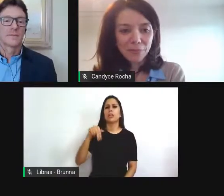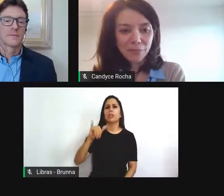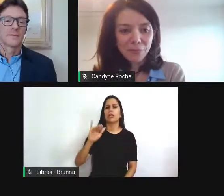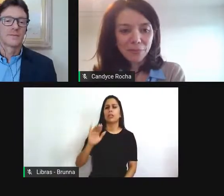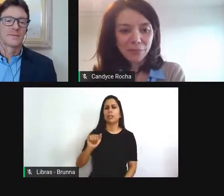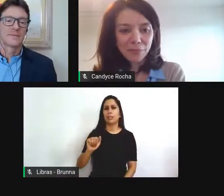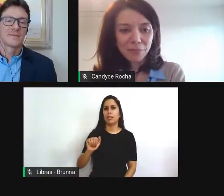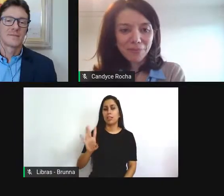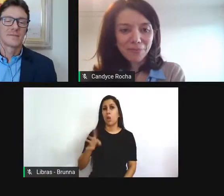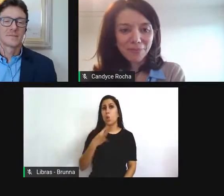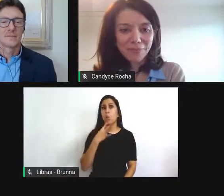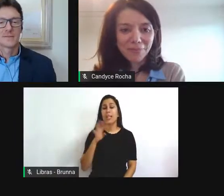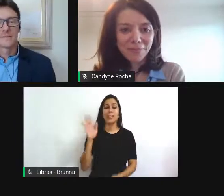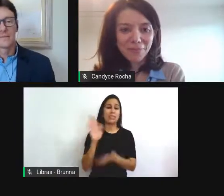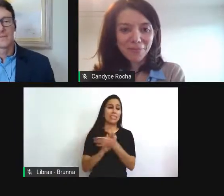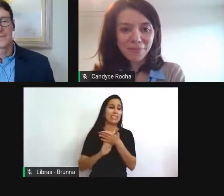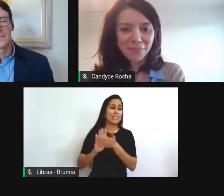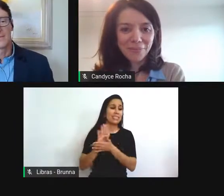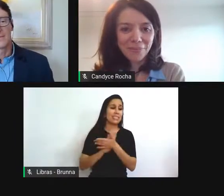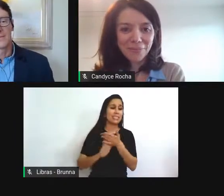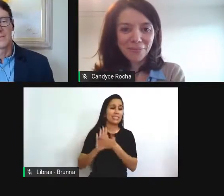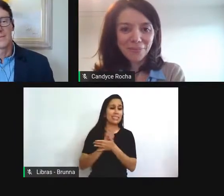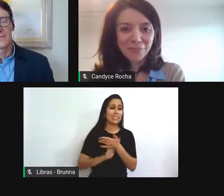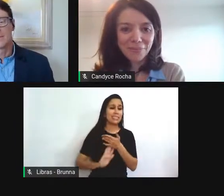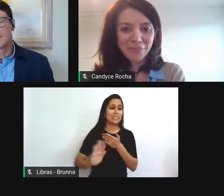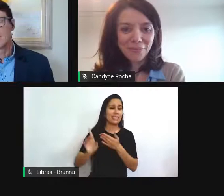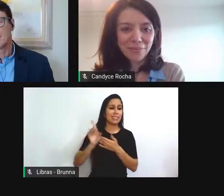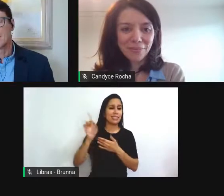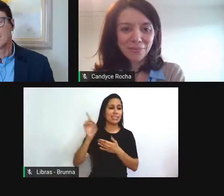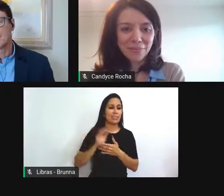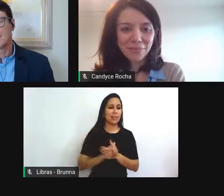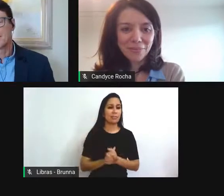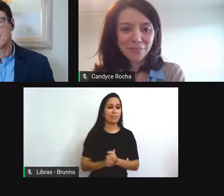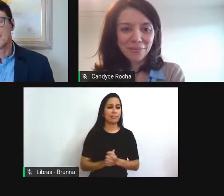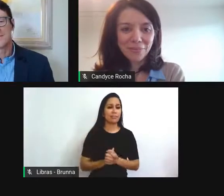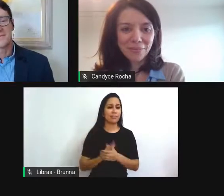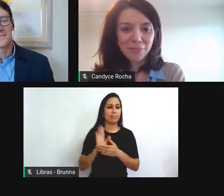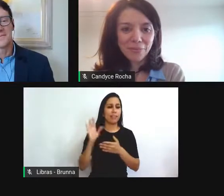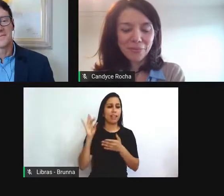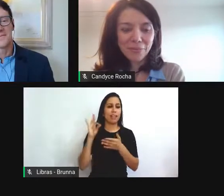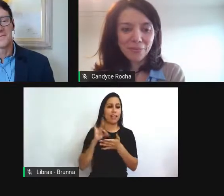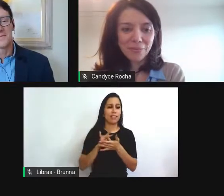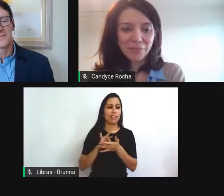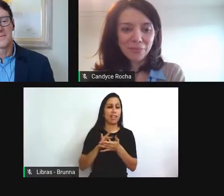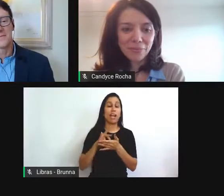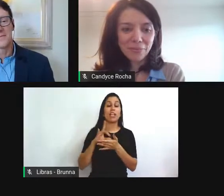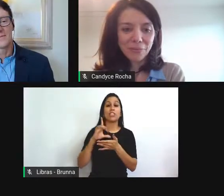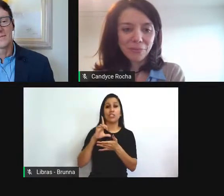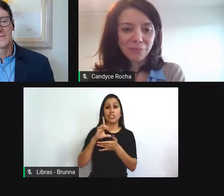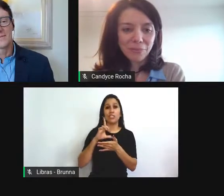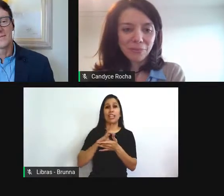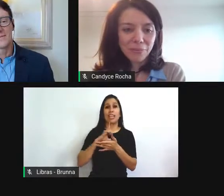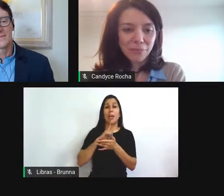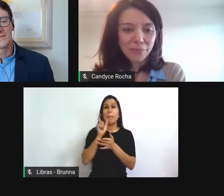conheço nada de ucraniano, realmente só falamos em inglês, mas